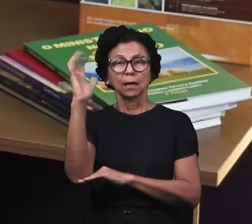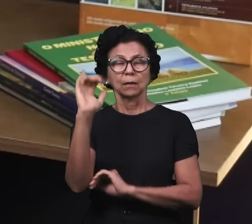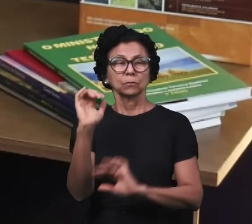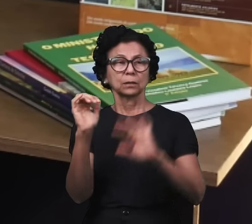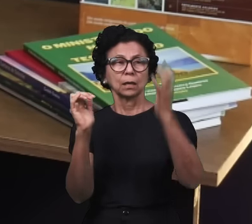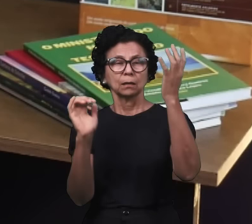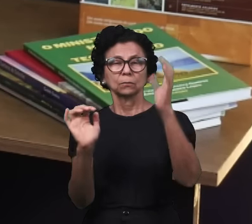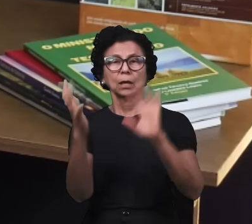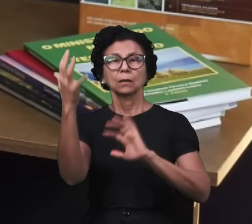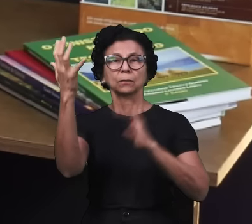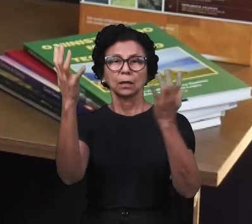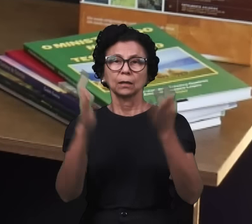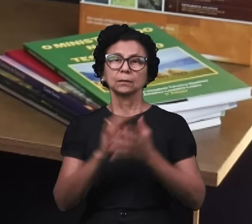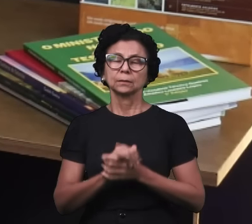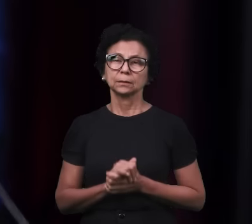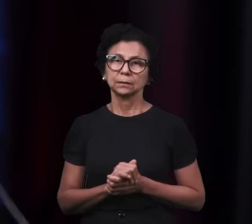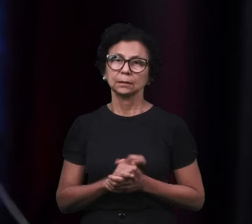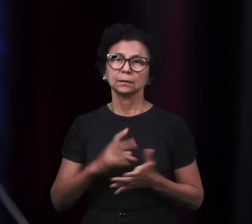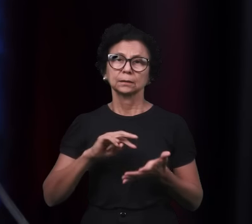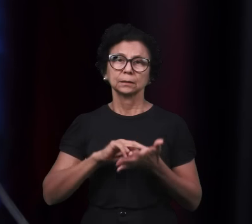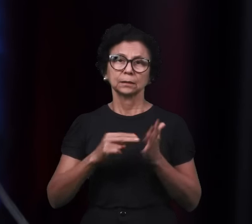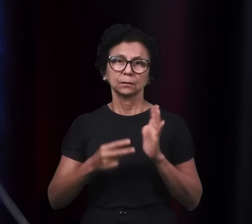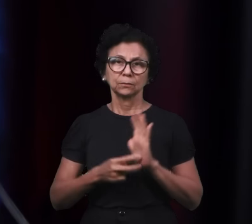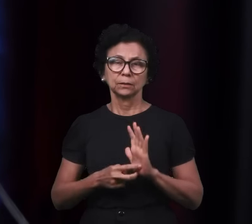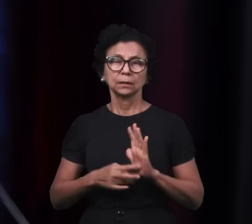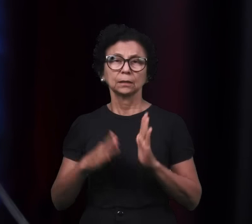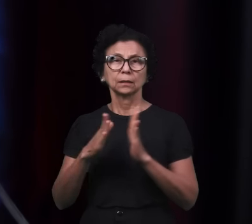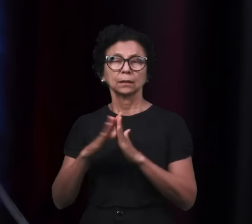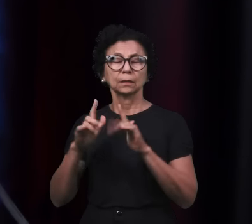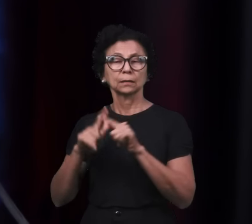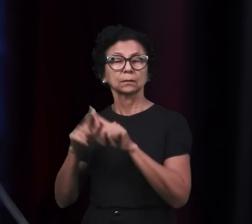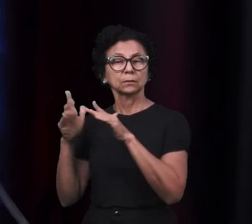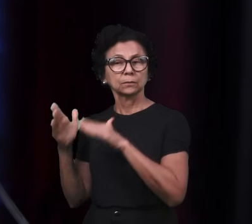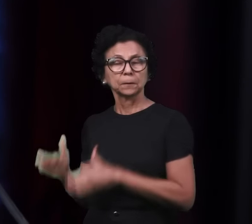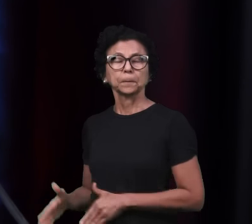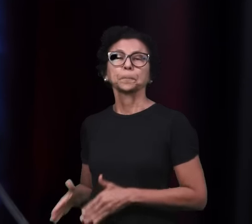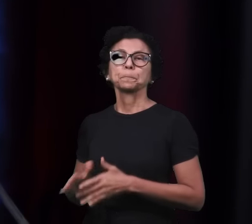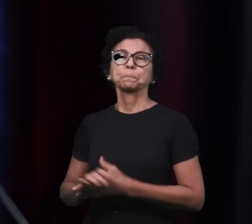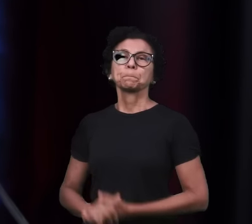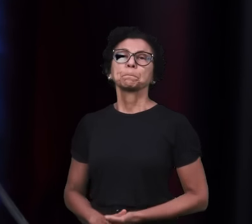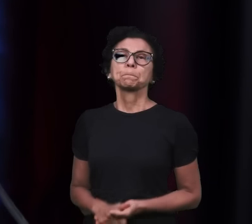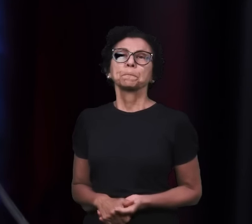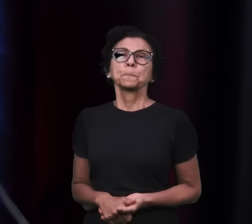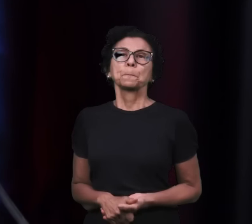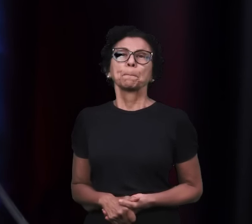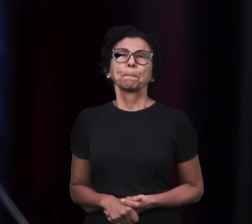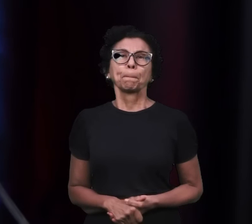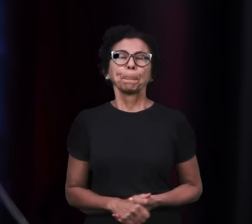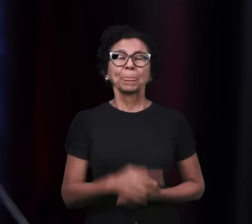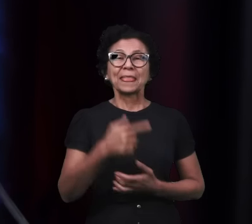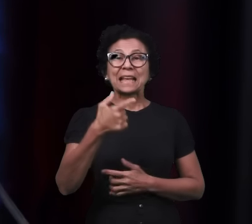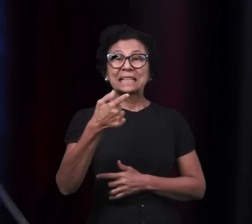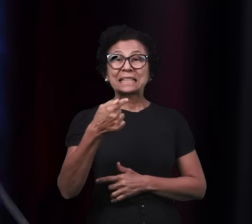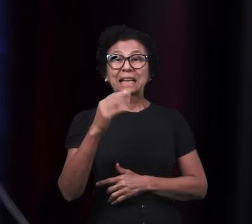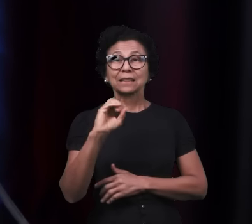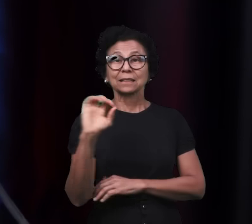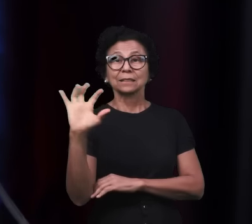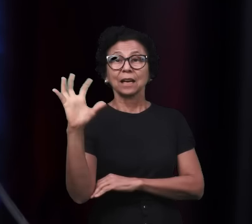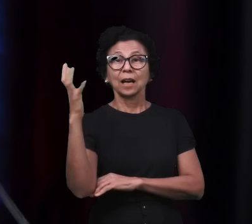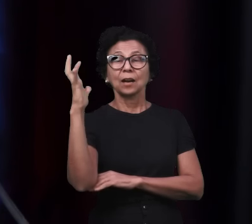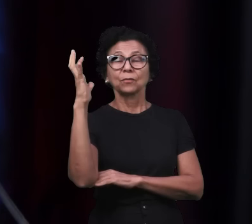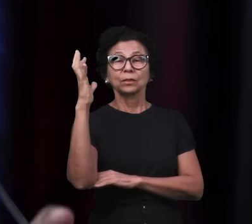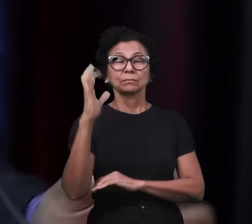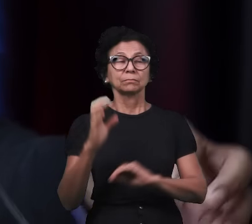operação do Senhor. Que é o nosso oásis, né? Onde as palmeiras, 70 palmeiras, quer dizer, a